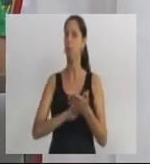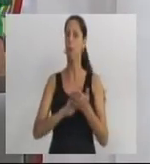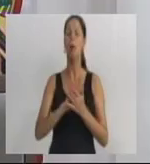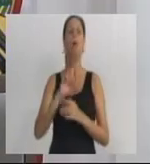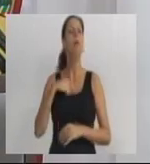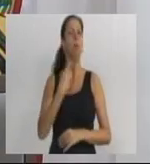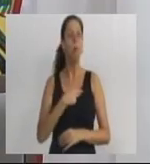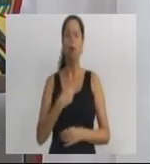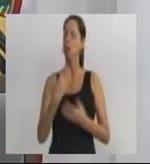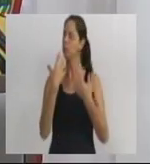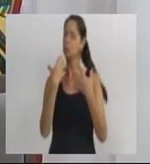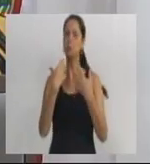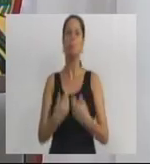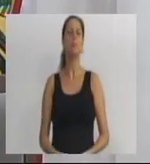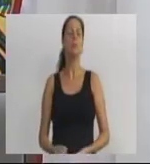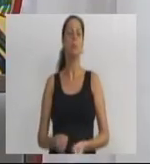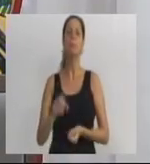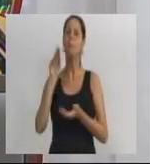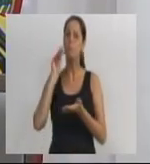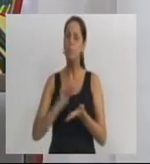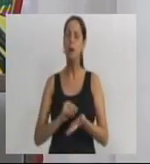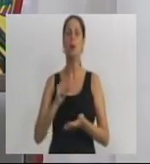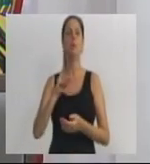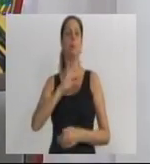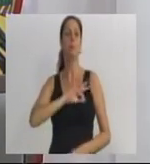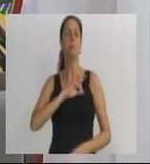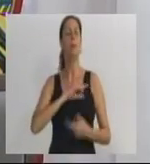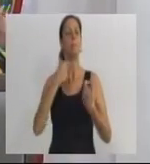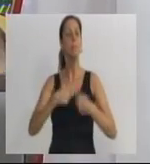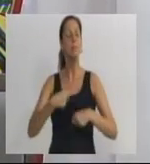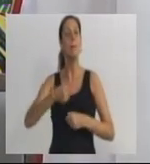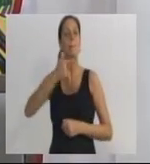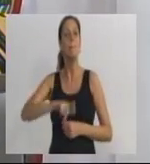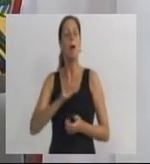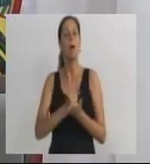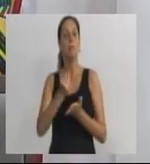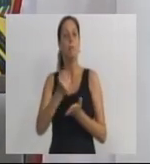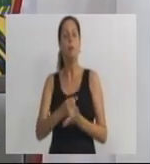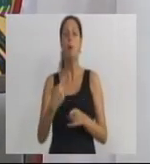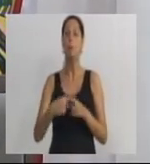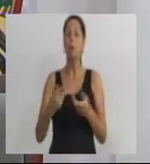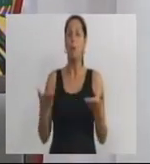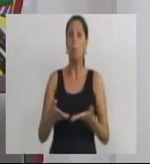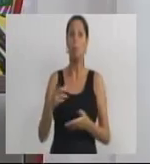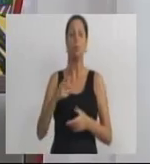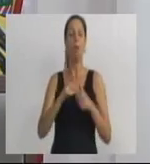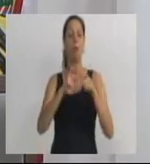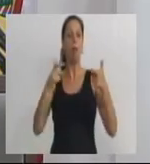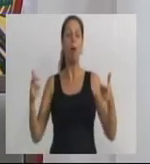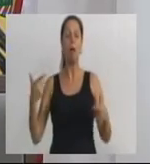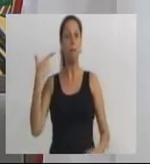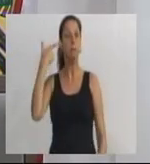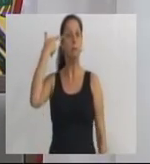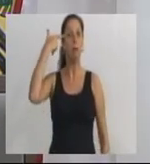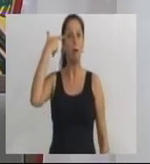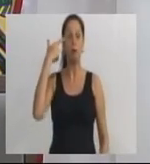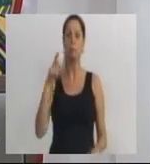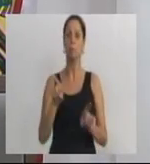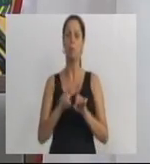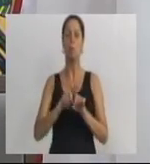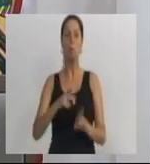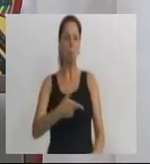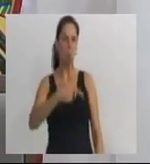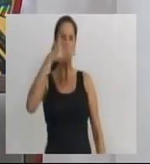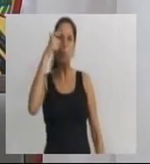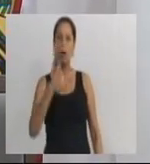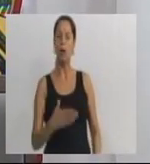nossa região. Porque assaltos são constantes, são diários, certo? É assalto com a mão armada, é pai e filho sendo alvejado por disparo